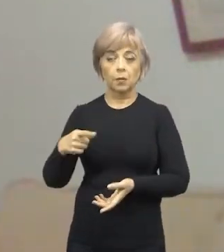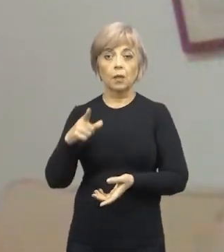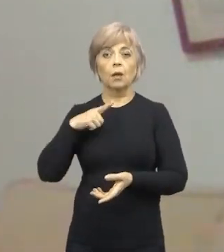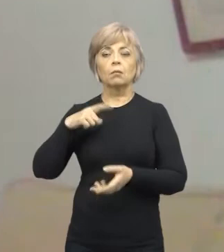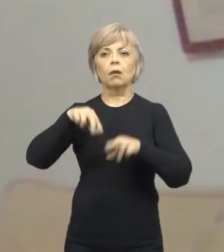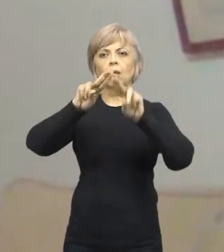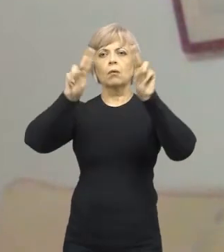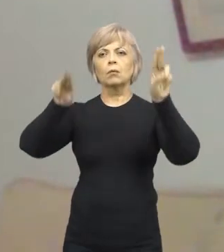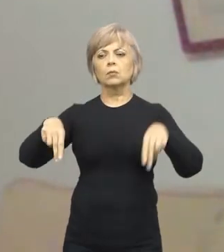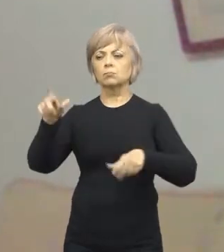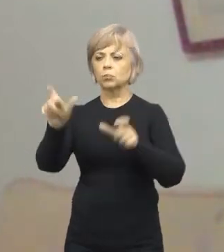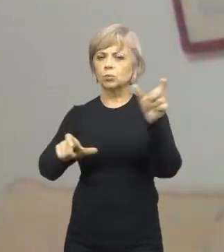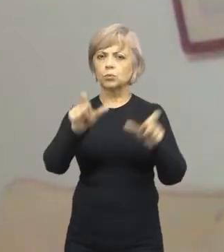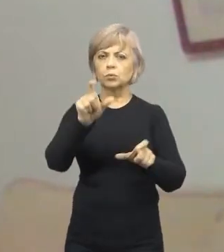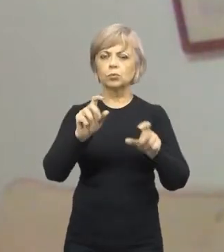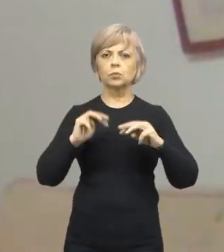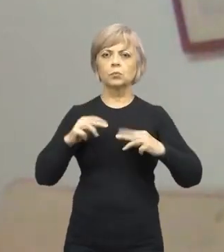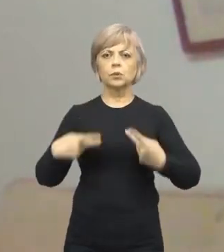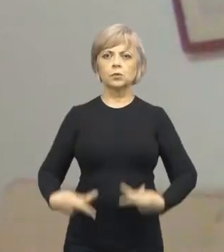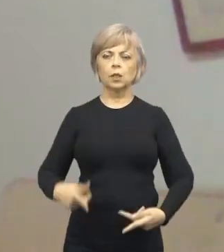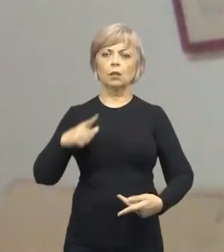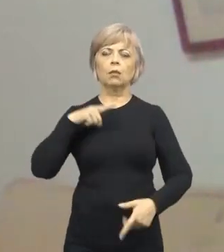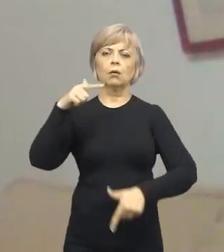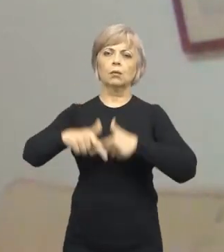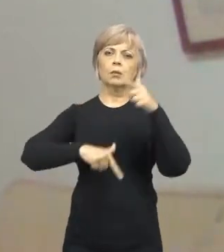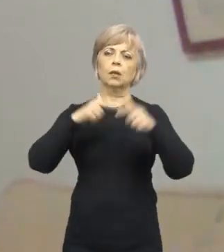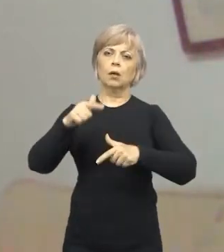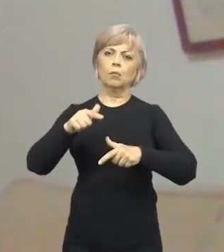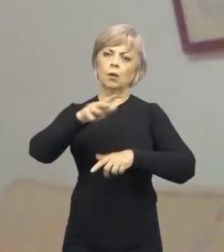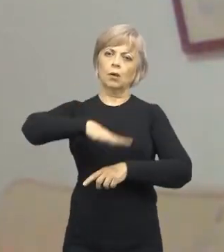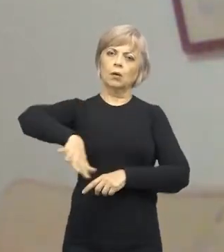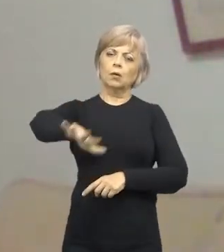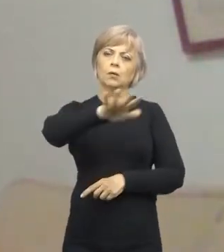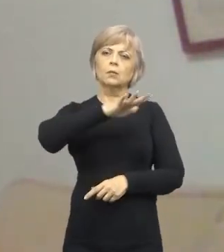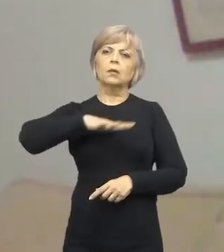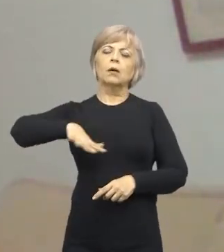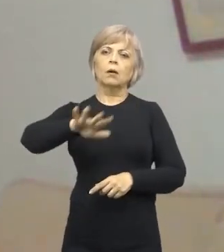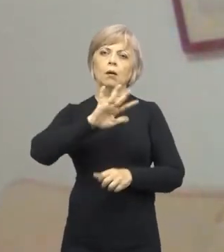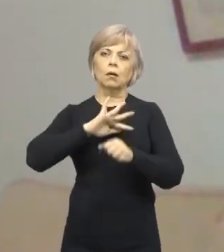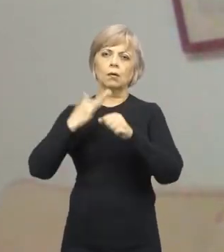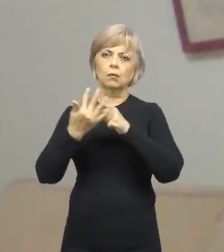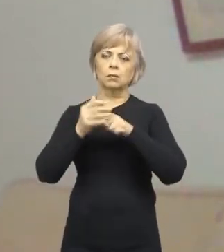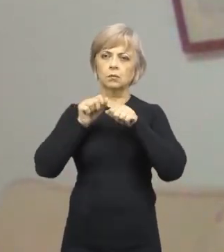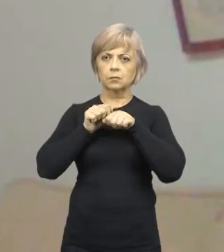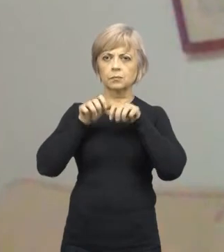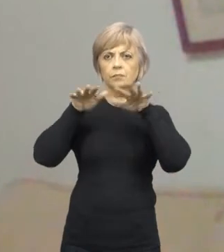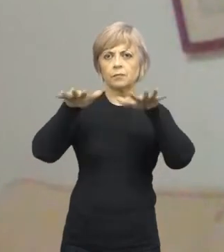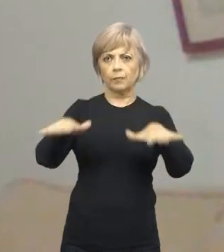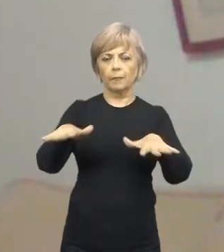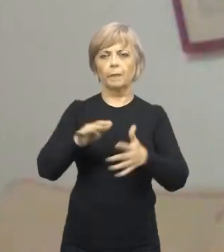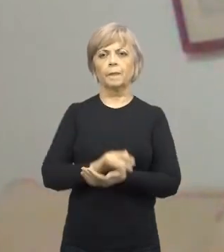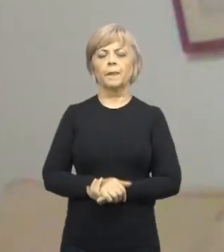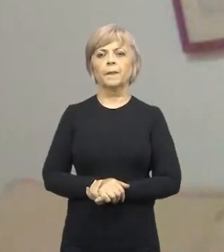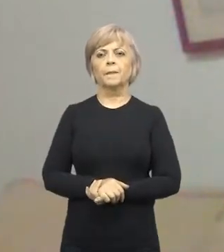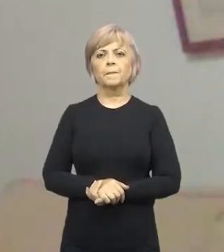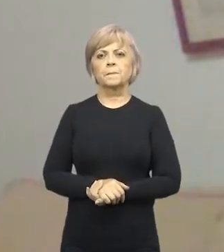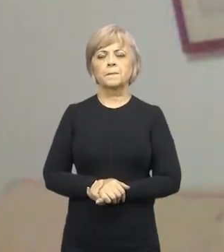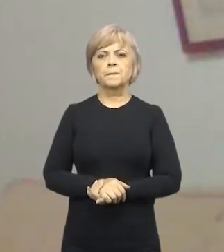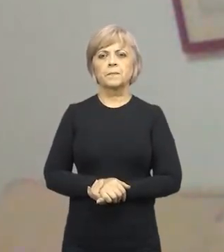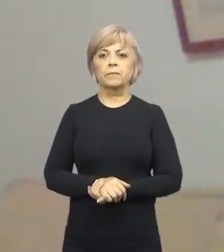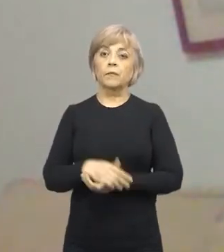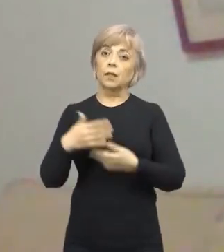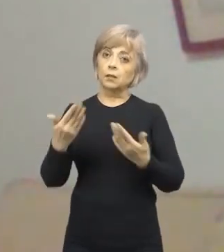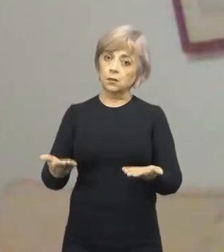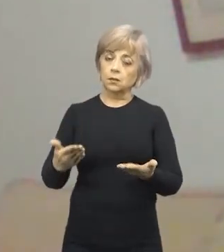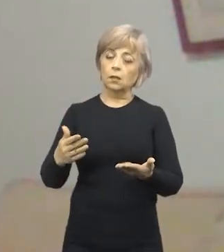do Ministério Público que estão atuando nessas questões relevantes da pandemia.